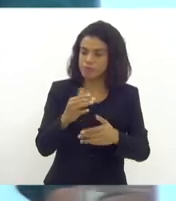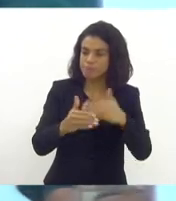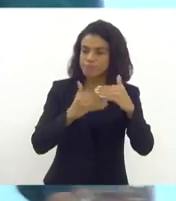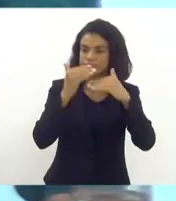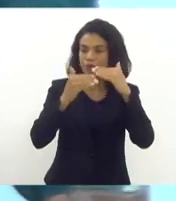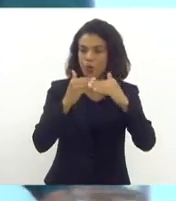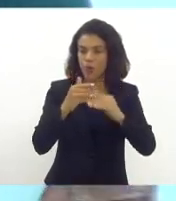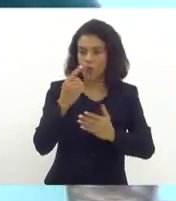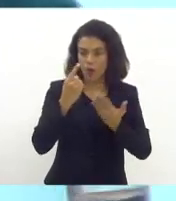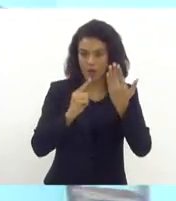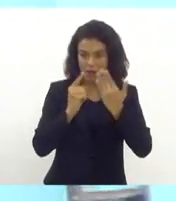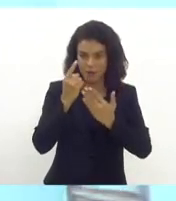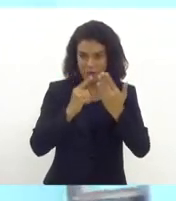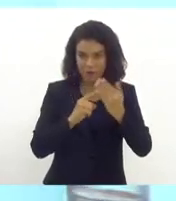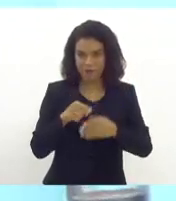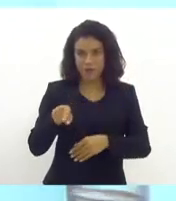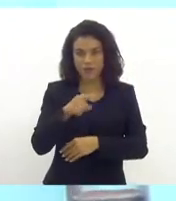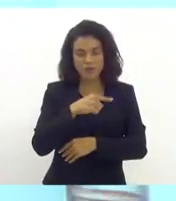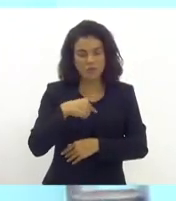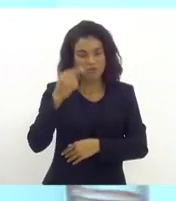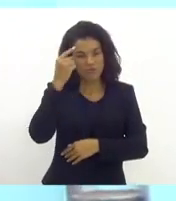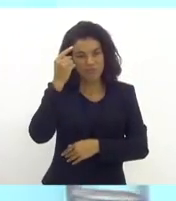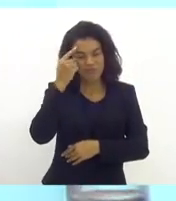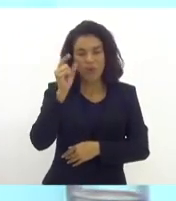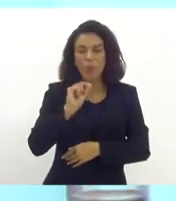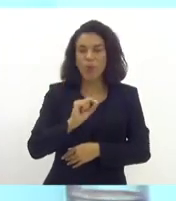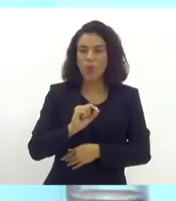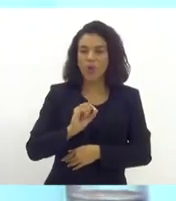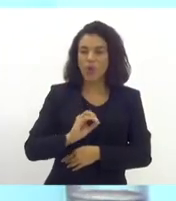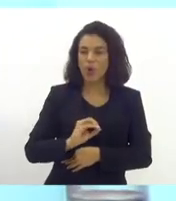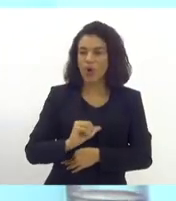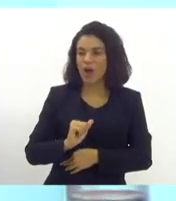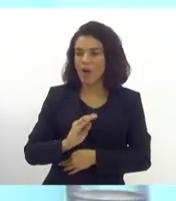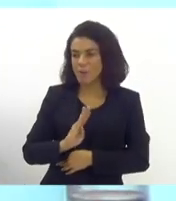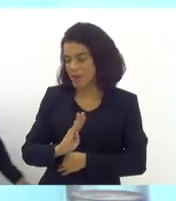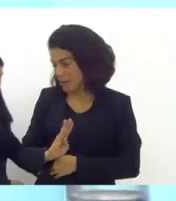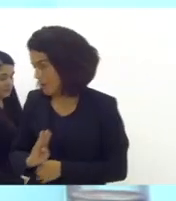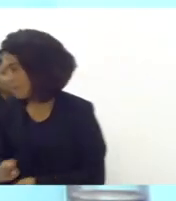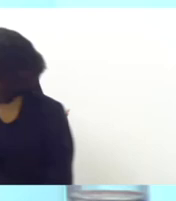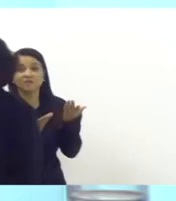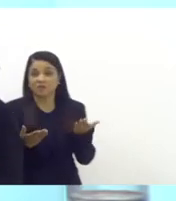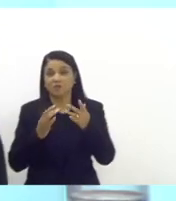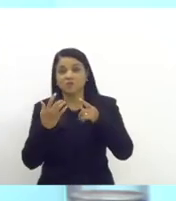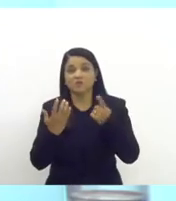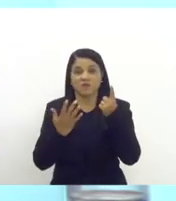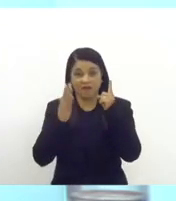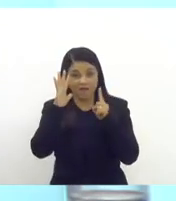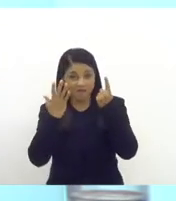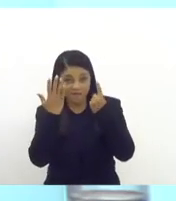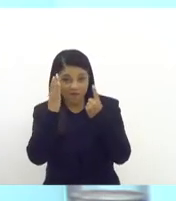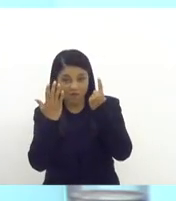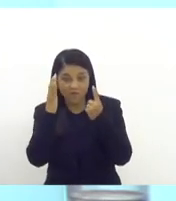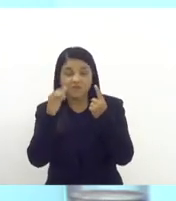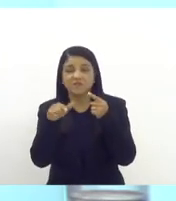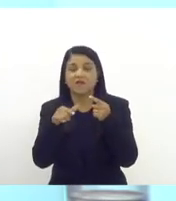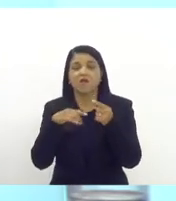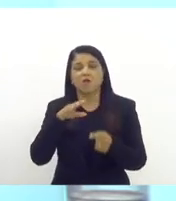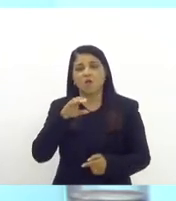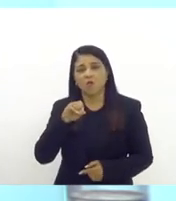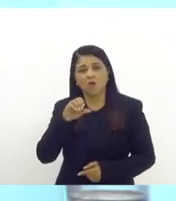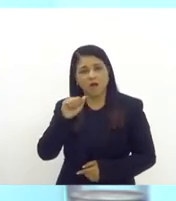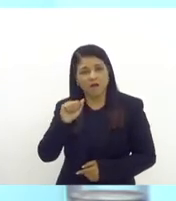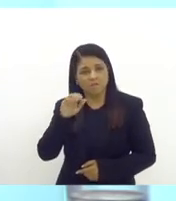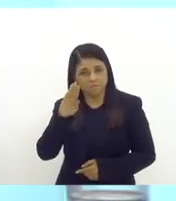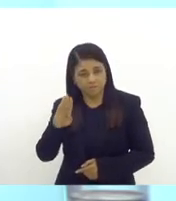você já deve tá se perguntando o que que é OAB tá fazendo aqui né no meio do carnaval mas ela também está